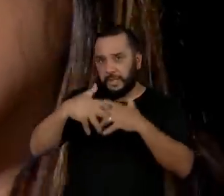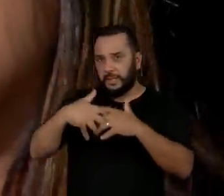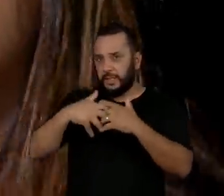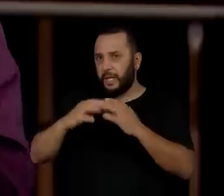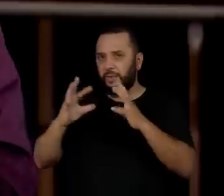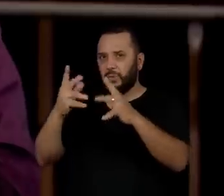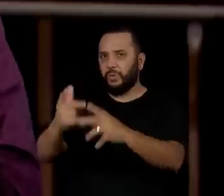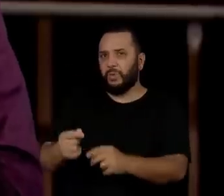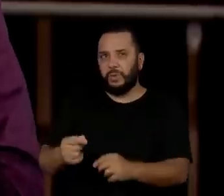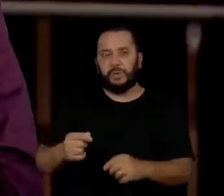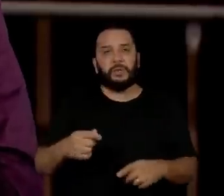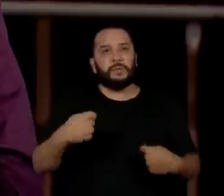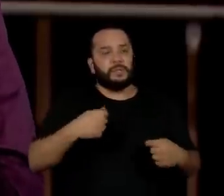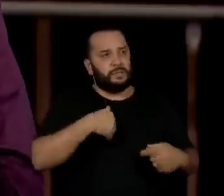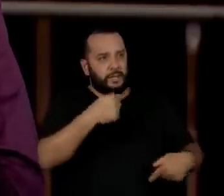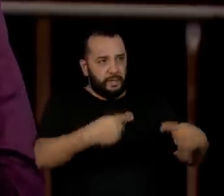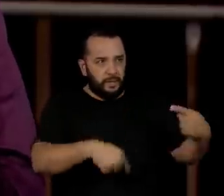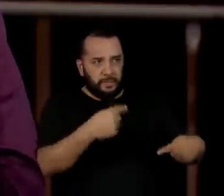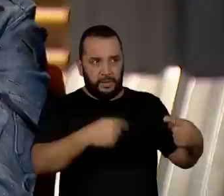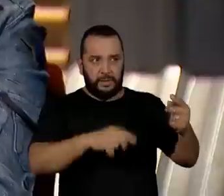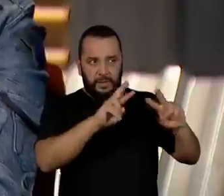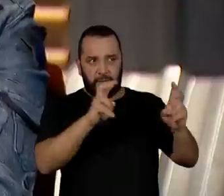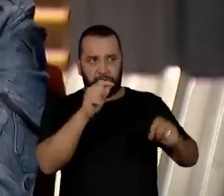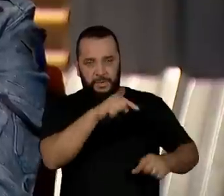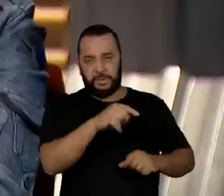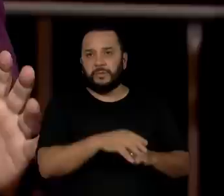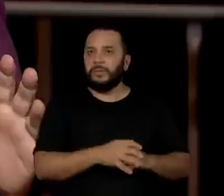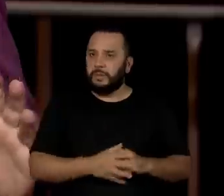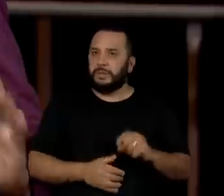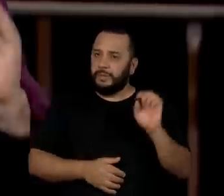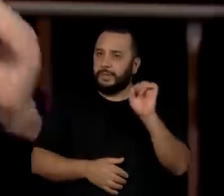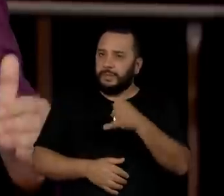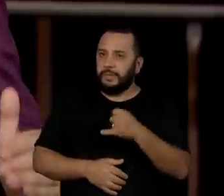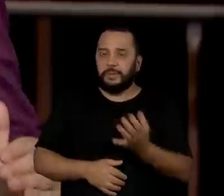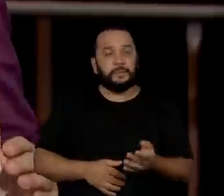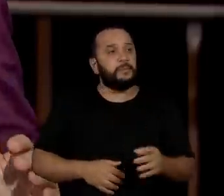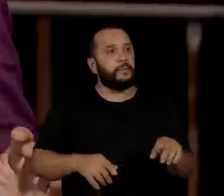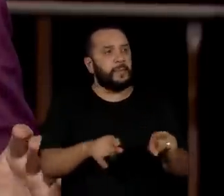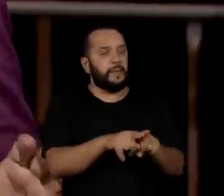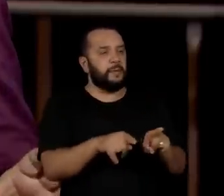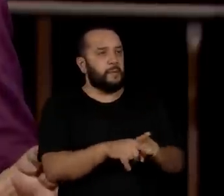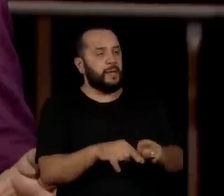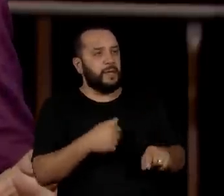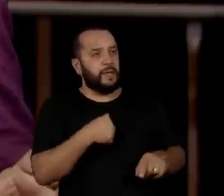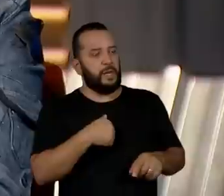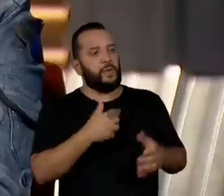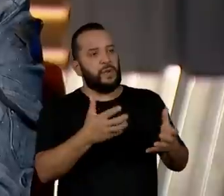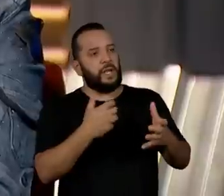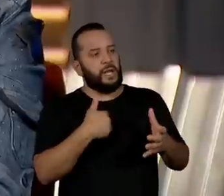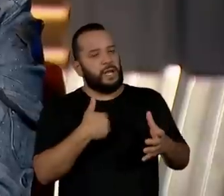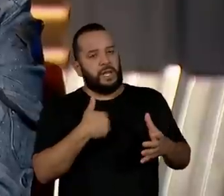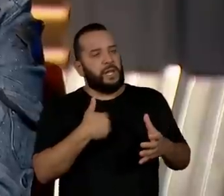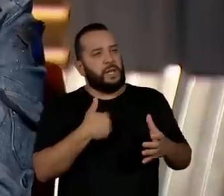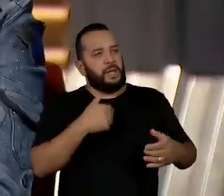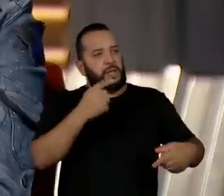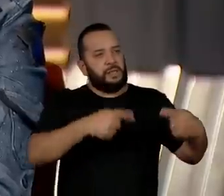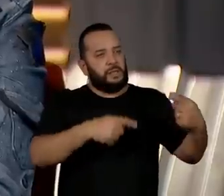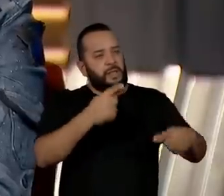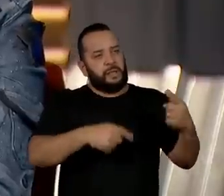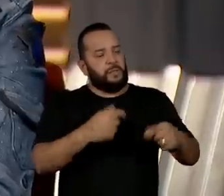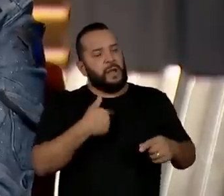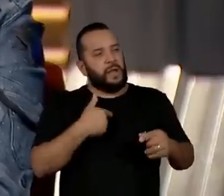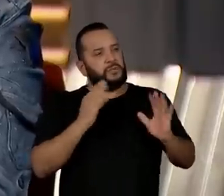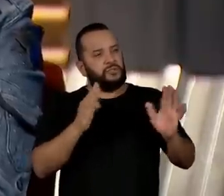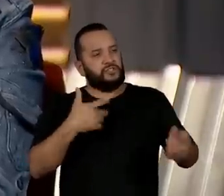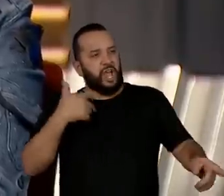todo e que nenhum lado queira lacrar o debate né que é isso aqui nós estamos